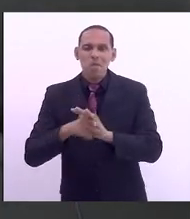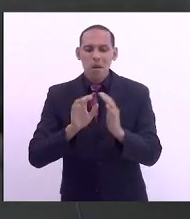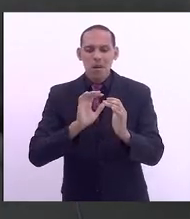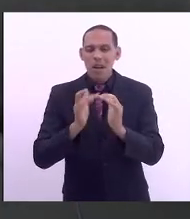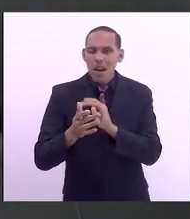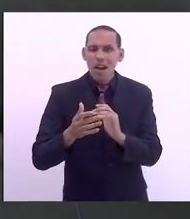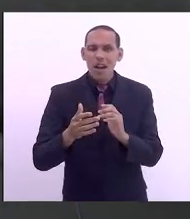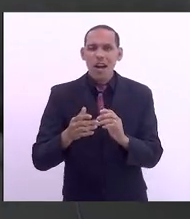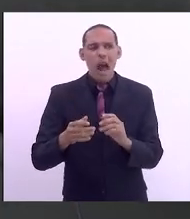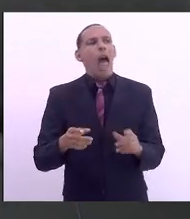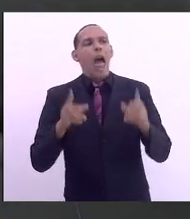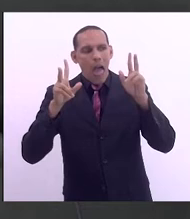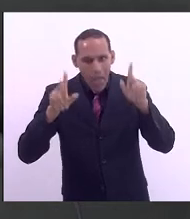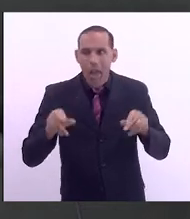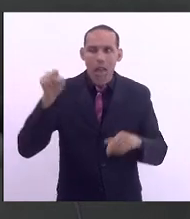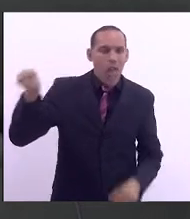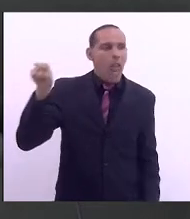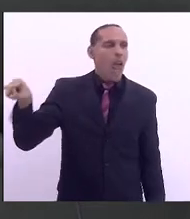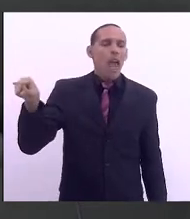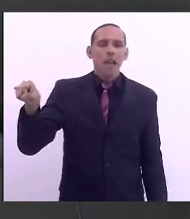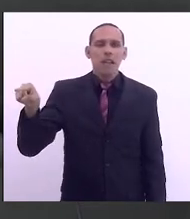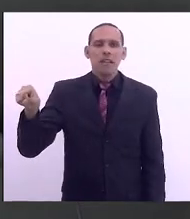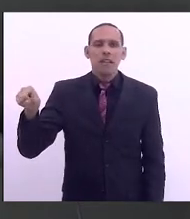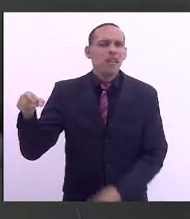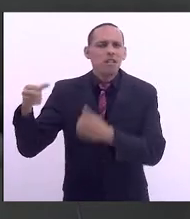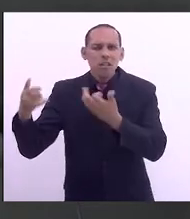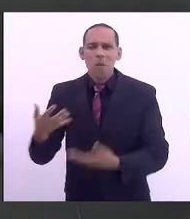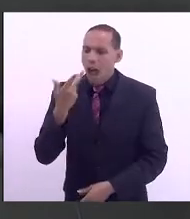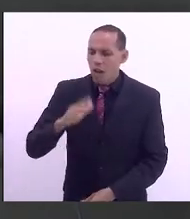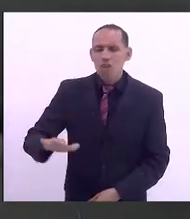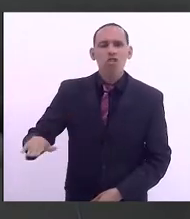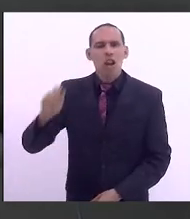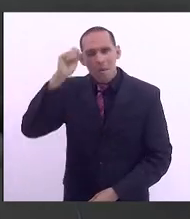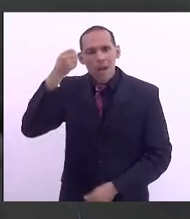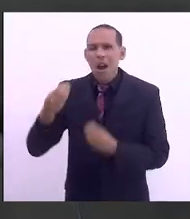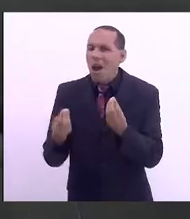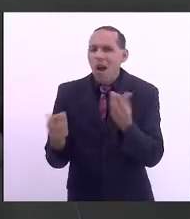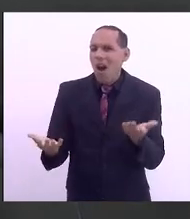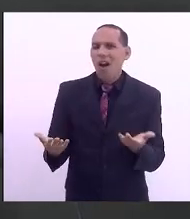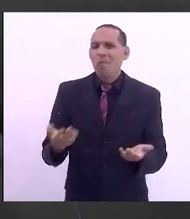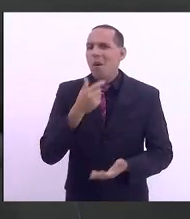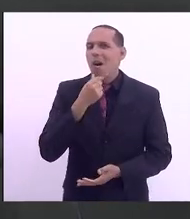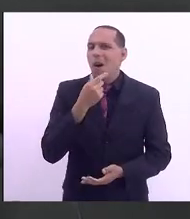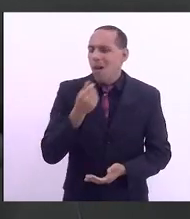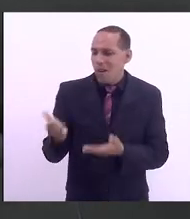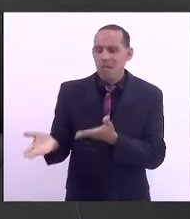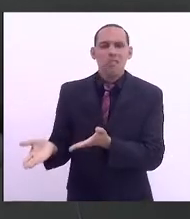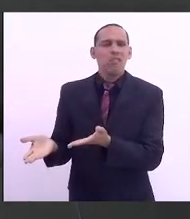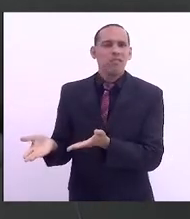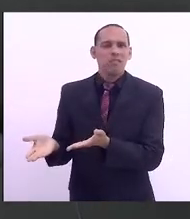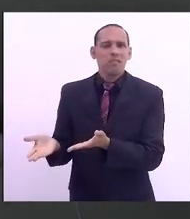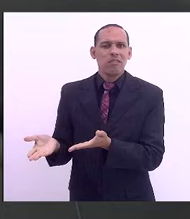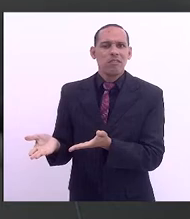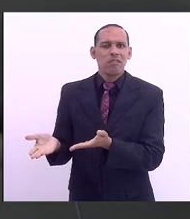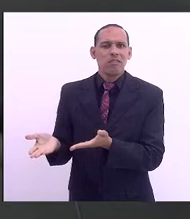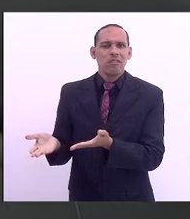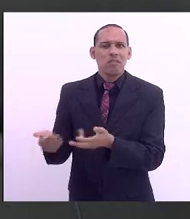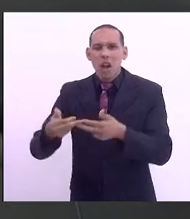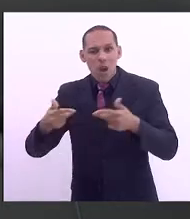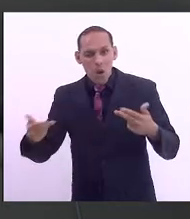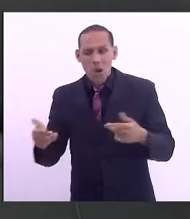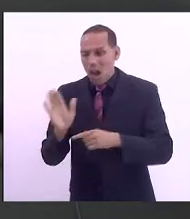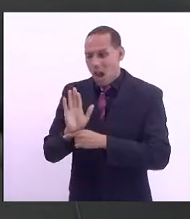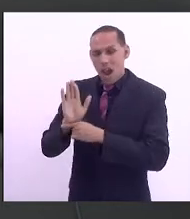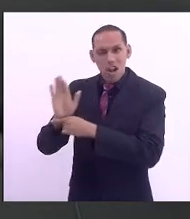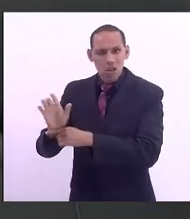explicar? Como explicar para uma criança preta, para uma criança preta do sexo masculino, que aquilo que deveria